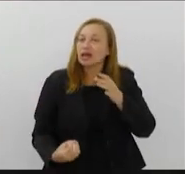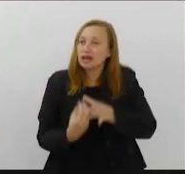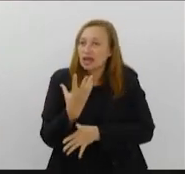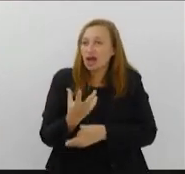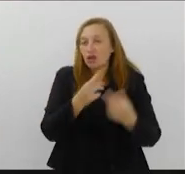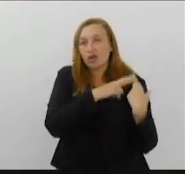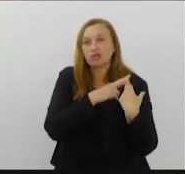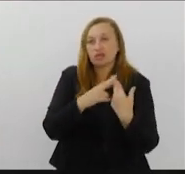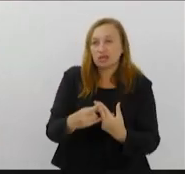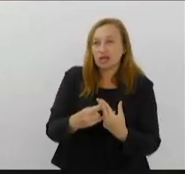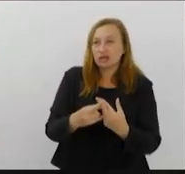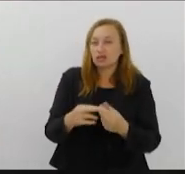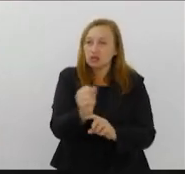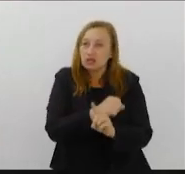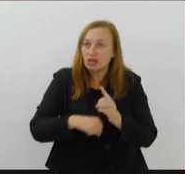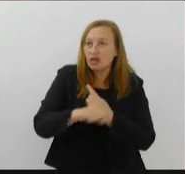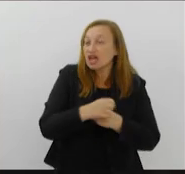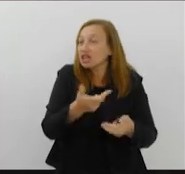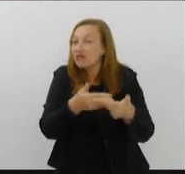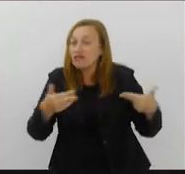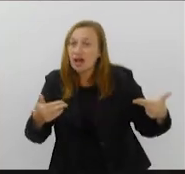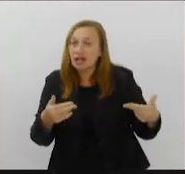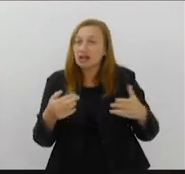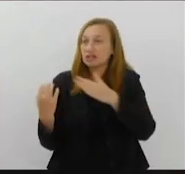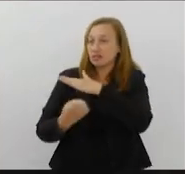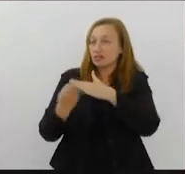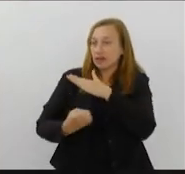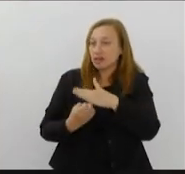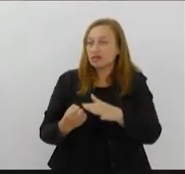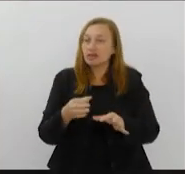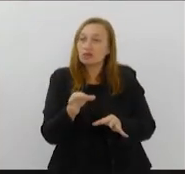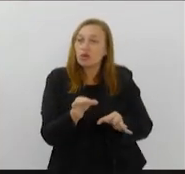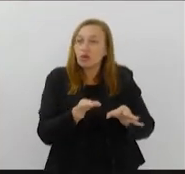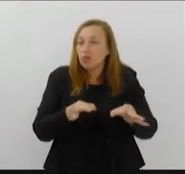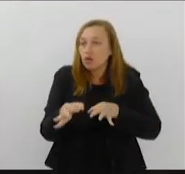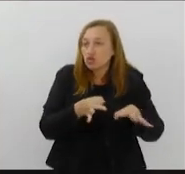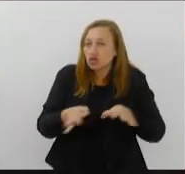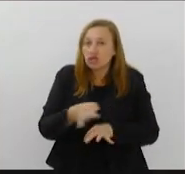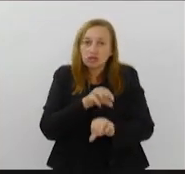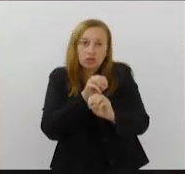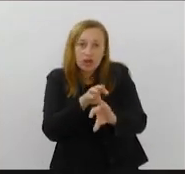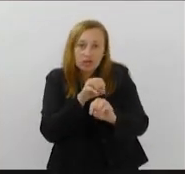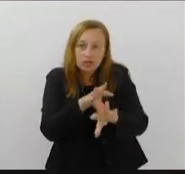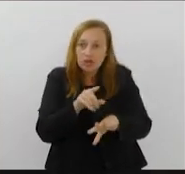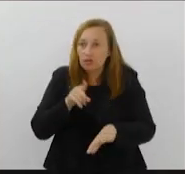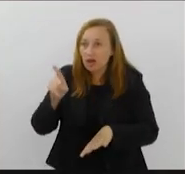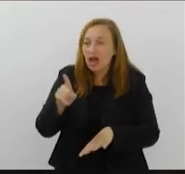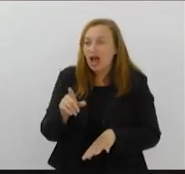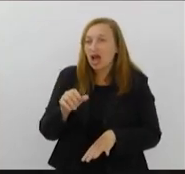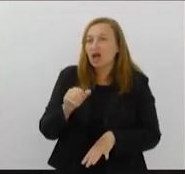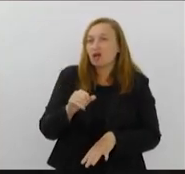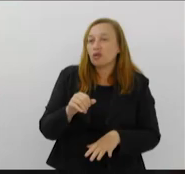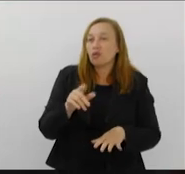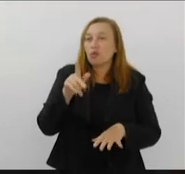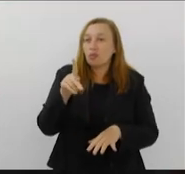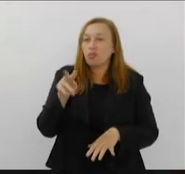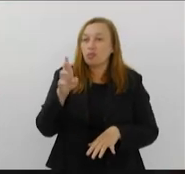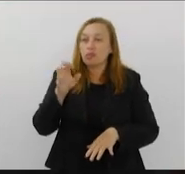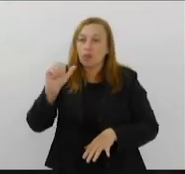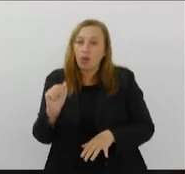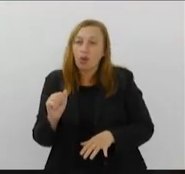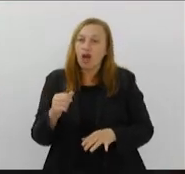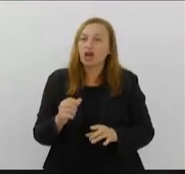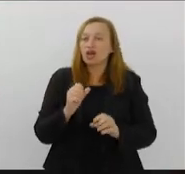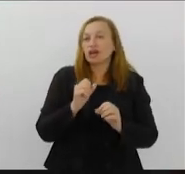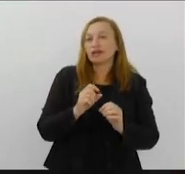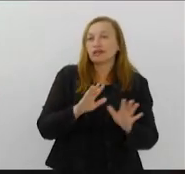responsabilidade social? Tem muitas empresas que, às vezes, fazem projetos de educação ali, com o Junior Achievement, com o PROA, e aí dura